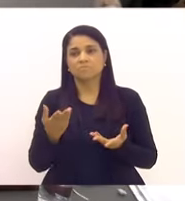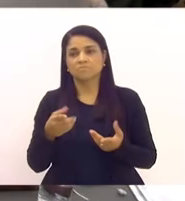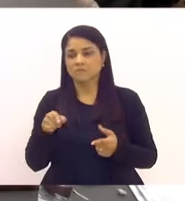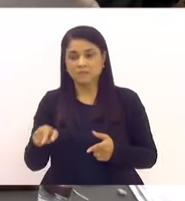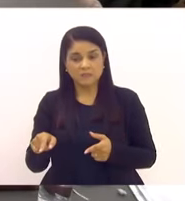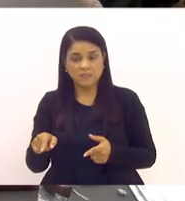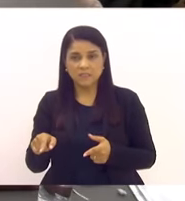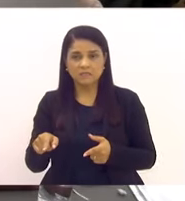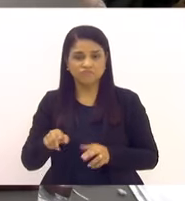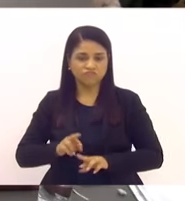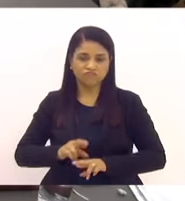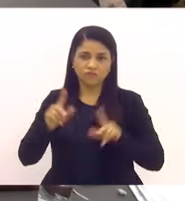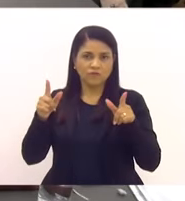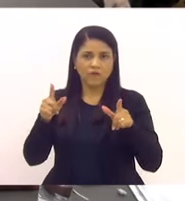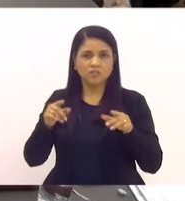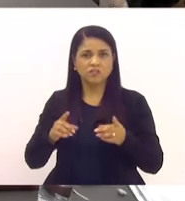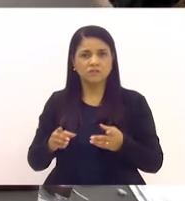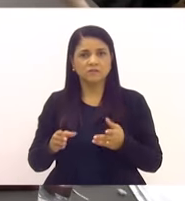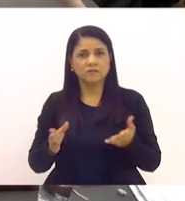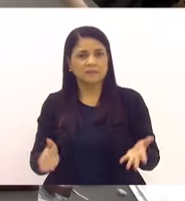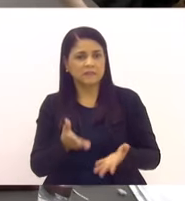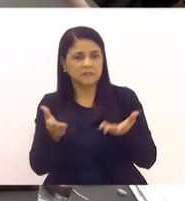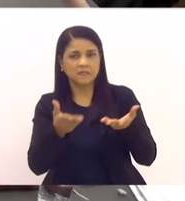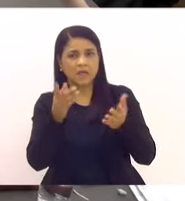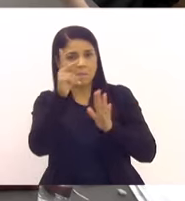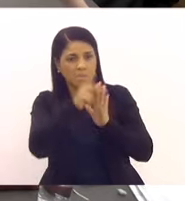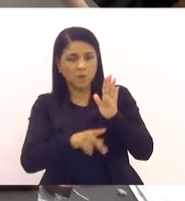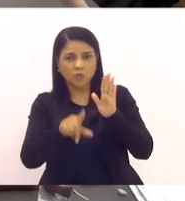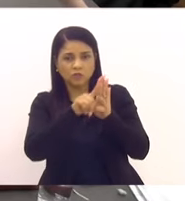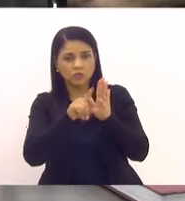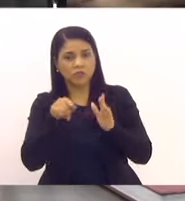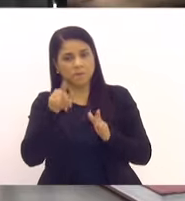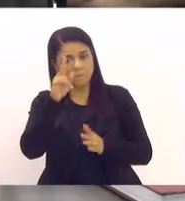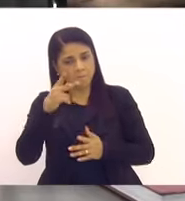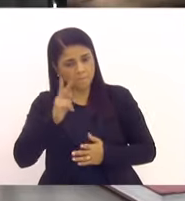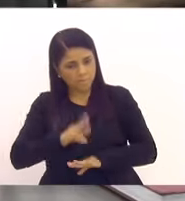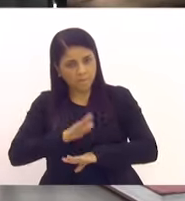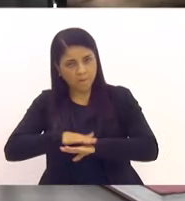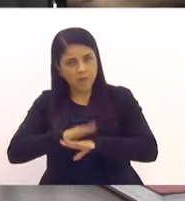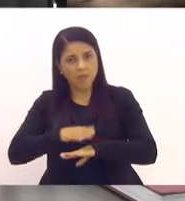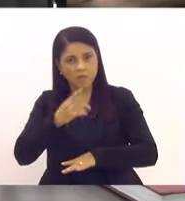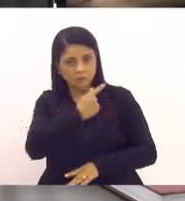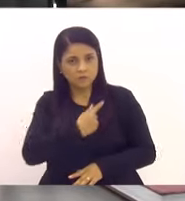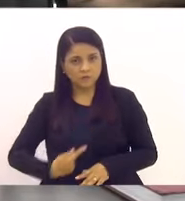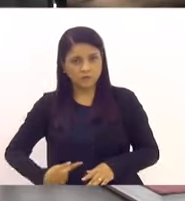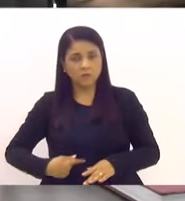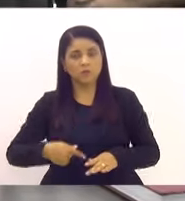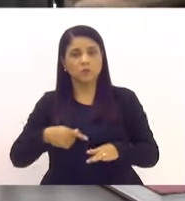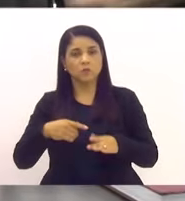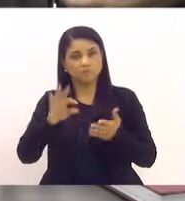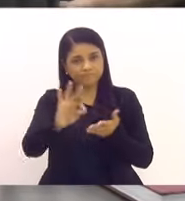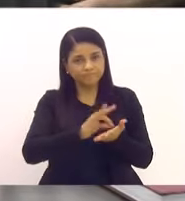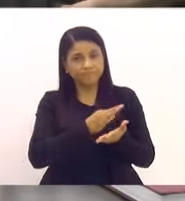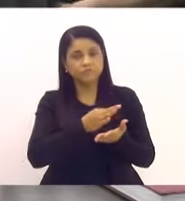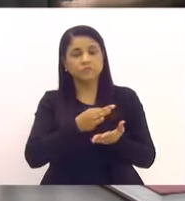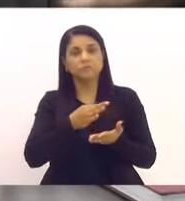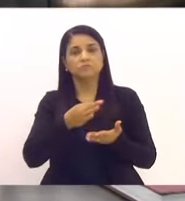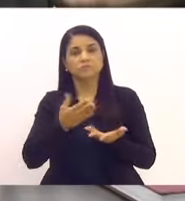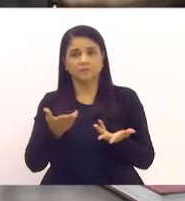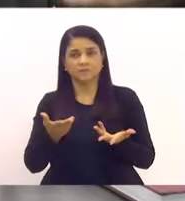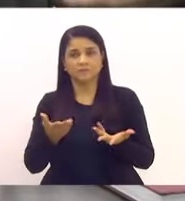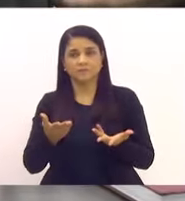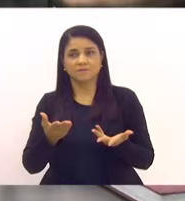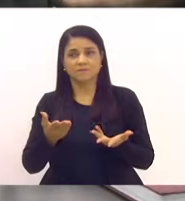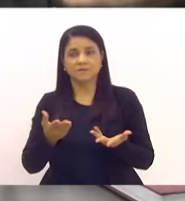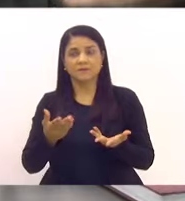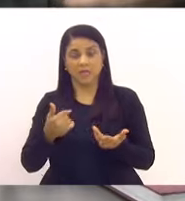tratar diferentemente projetos que ele próprio sancionou, que não eram sobre o CP nem o CPP, mas que eram procedimento. E